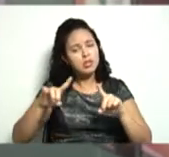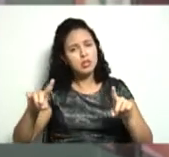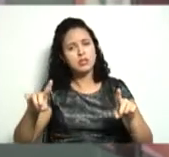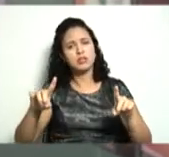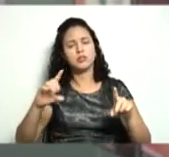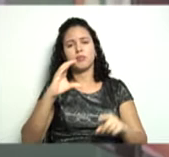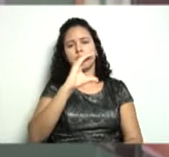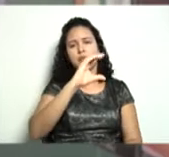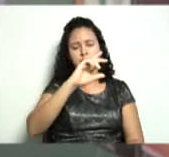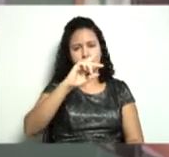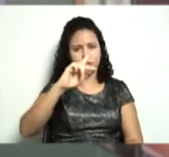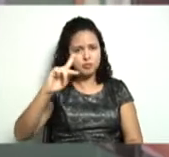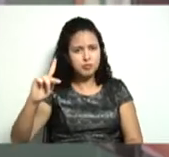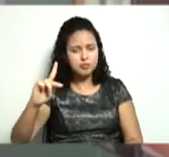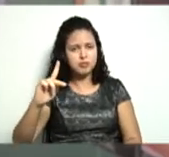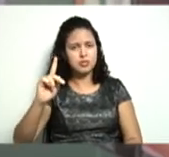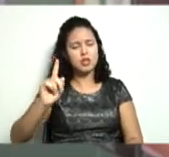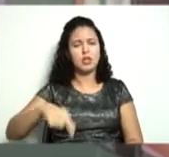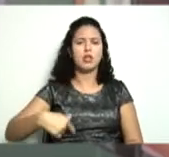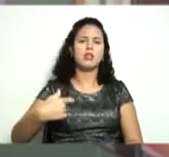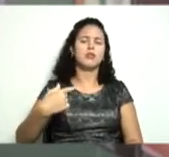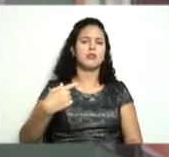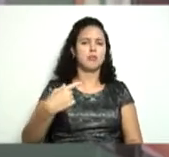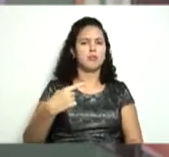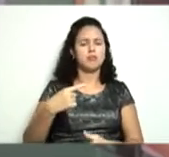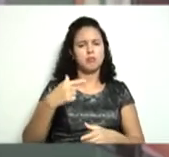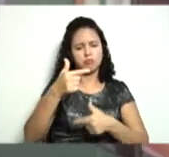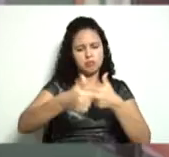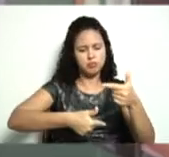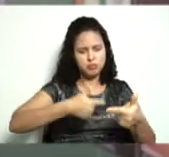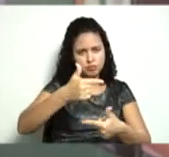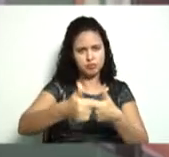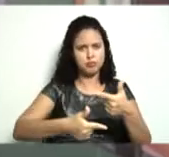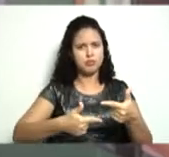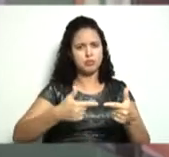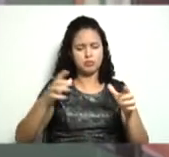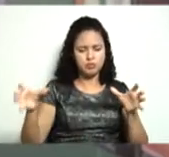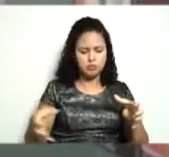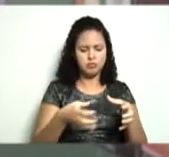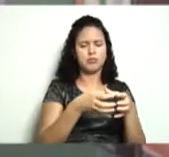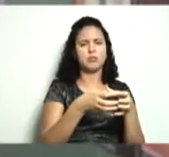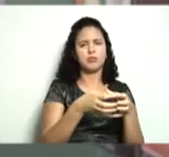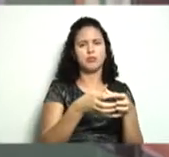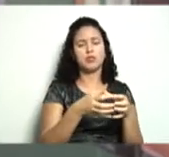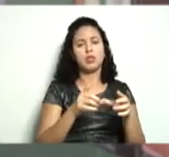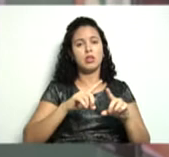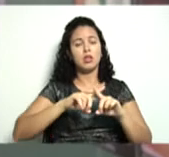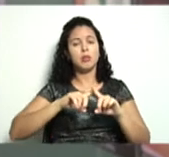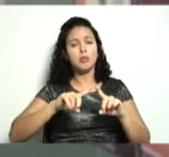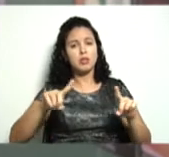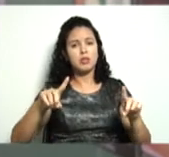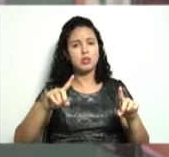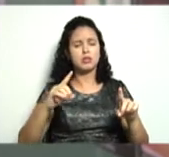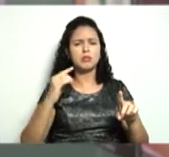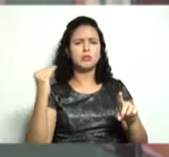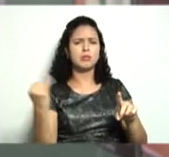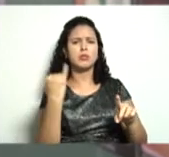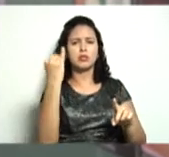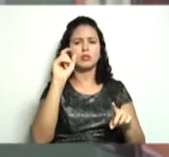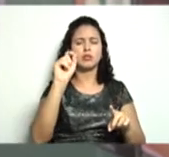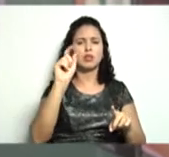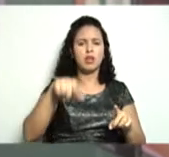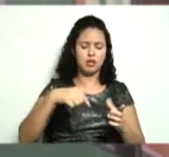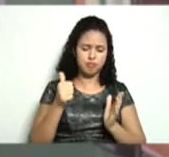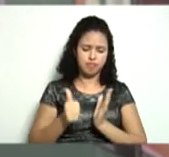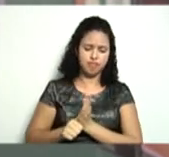a cooperativa, ela se tornou uma operadora e ela faz parte do nosso negócio. Mas a alma do nosso negócio é o